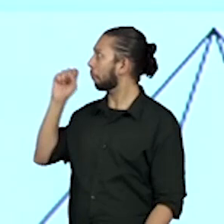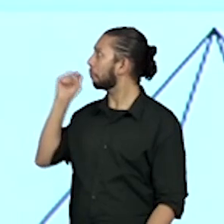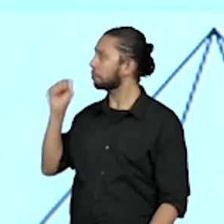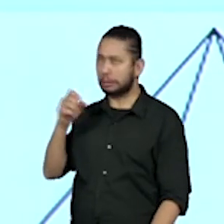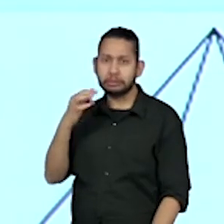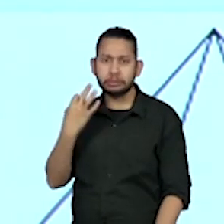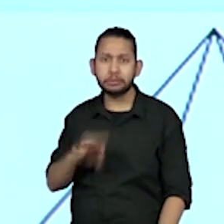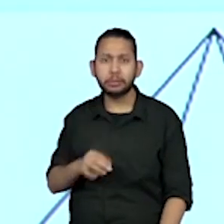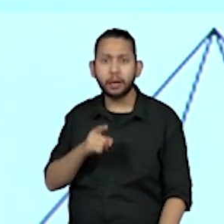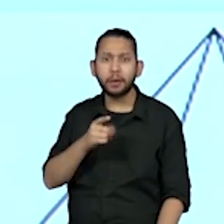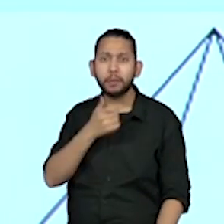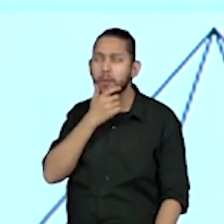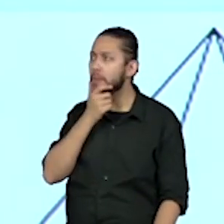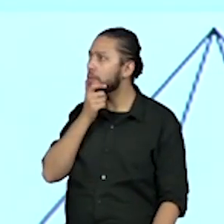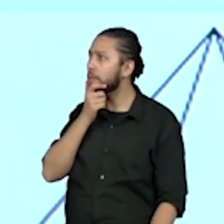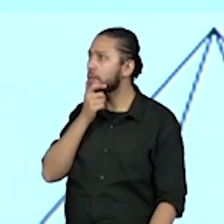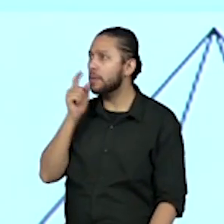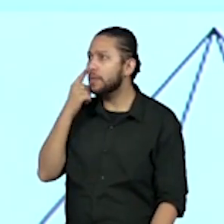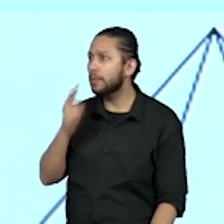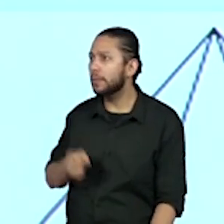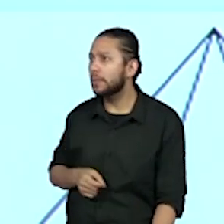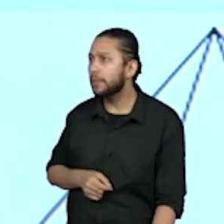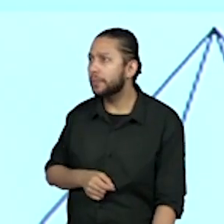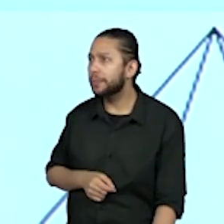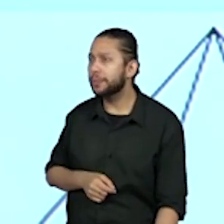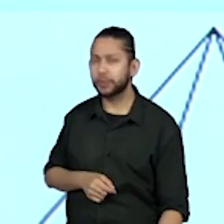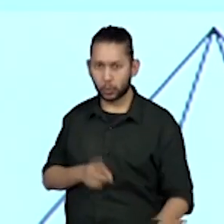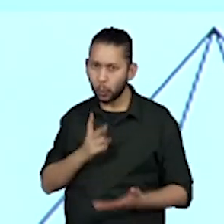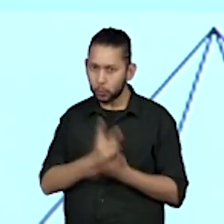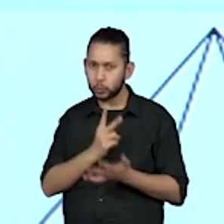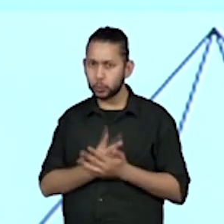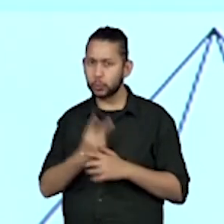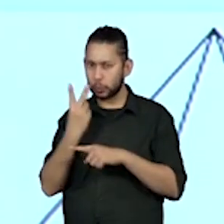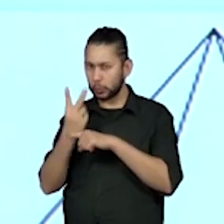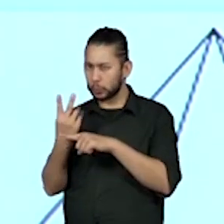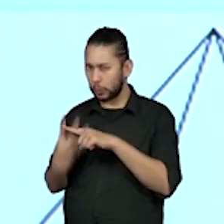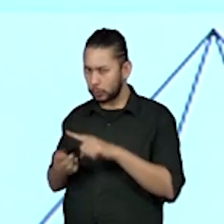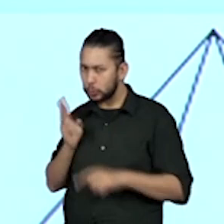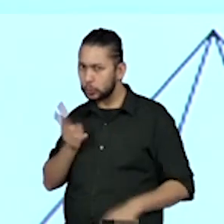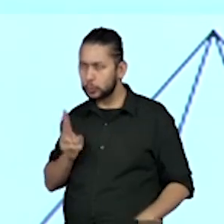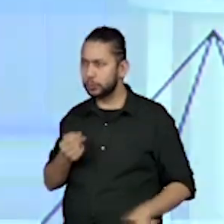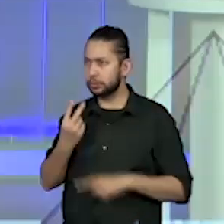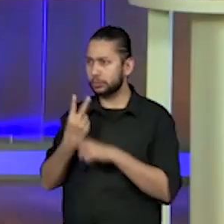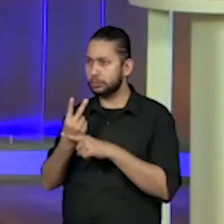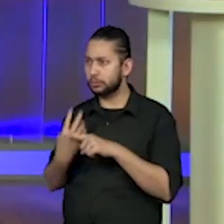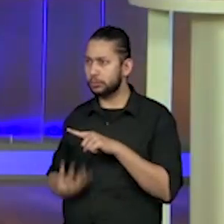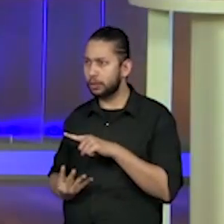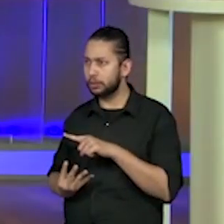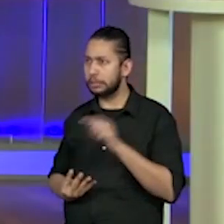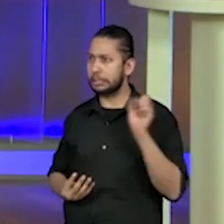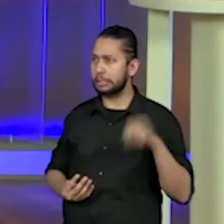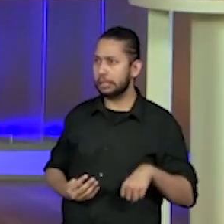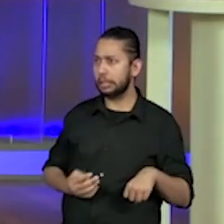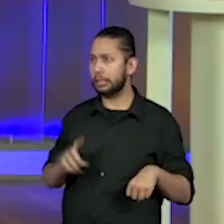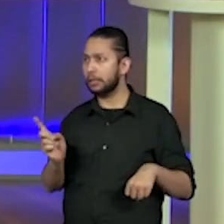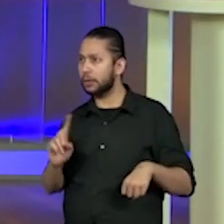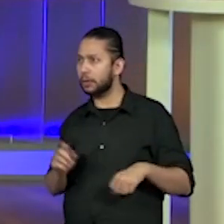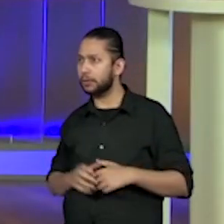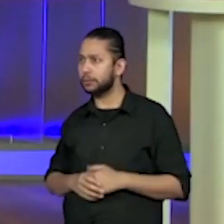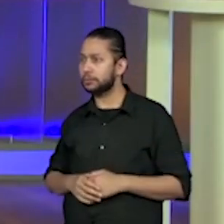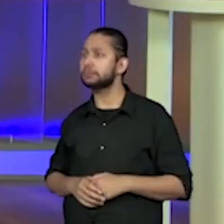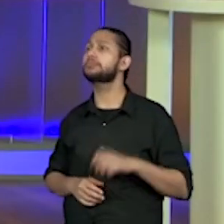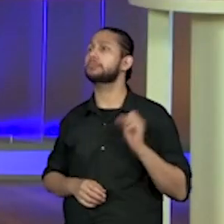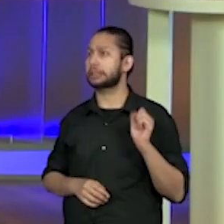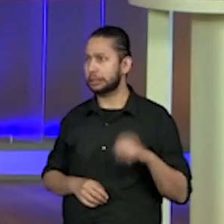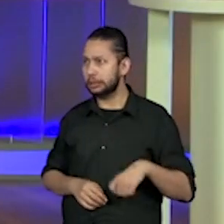tá certo? E aí? Ainda é 2/4? Sim ou não? Ó, o pessoal está dizendo